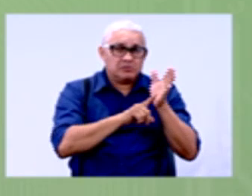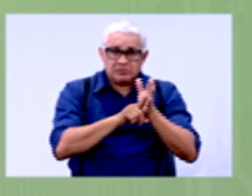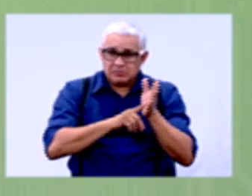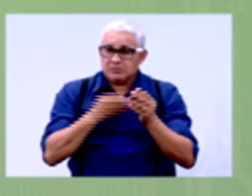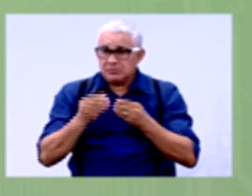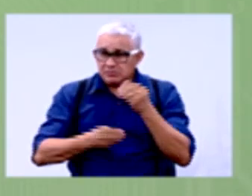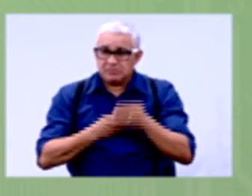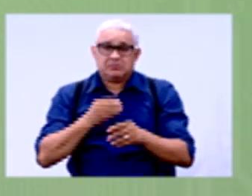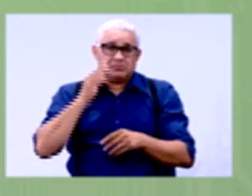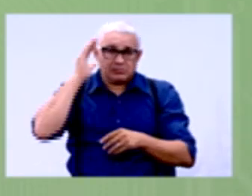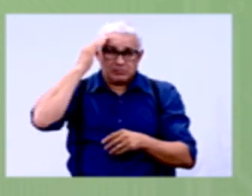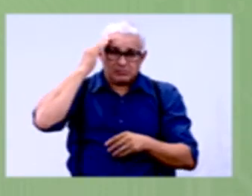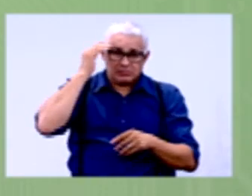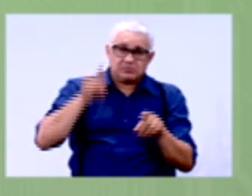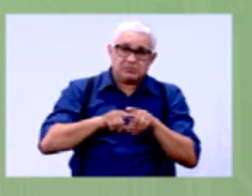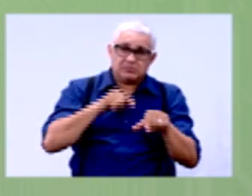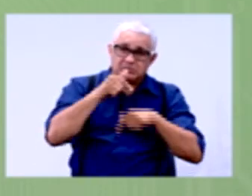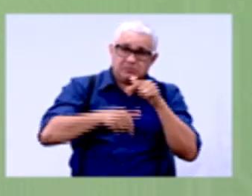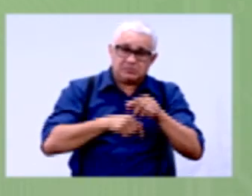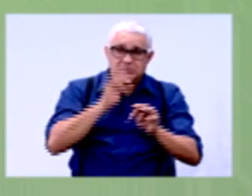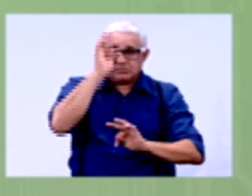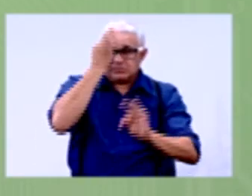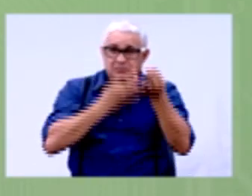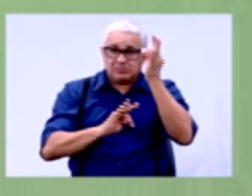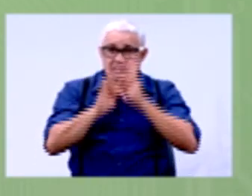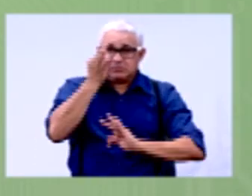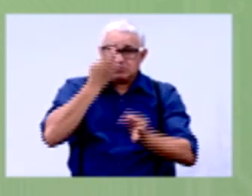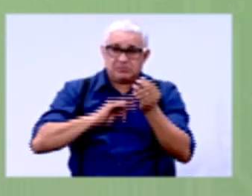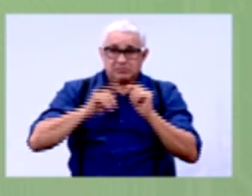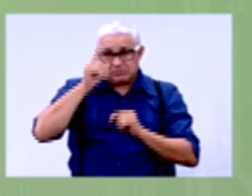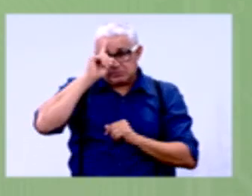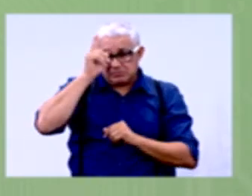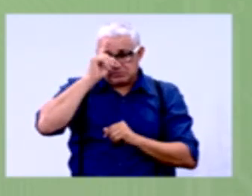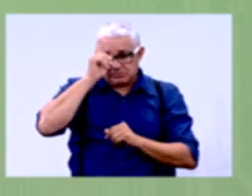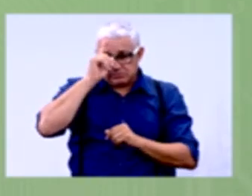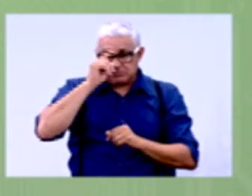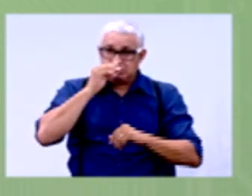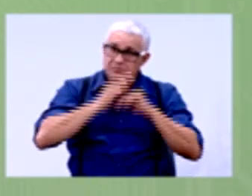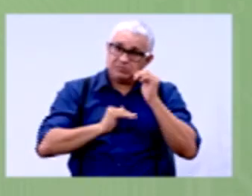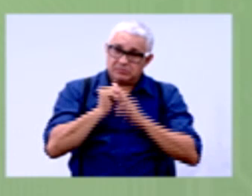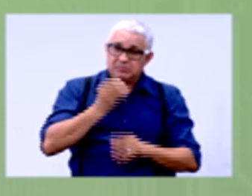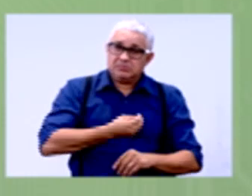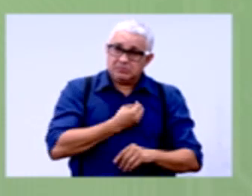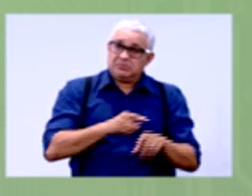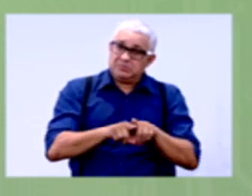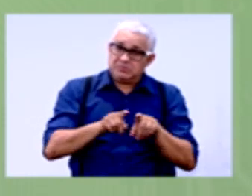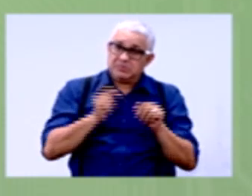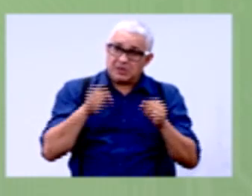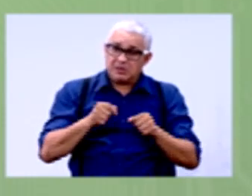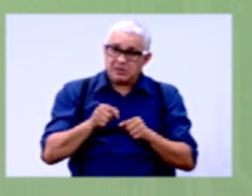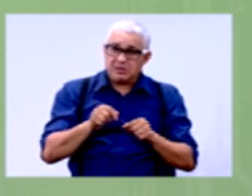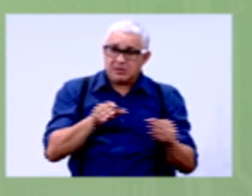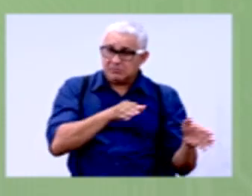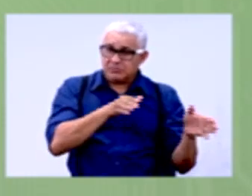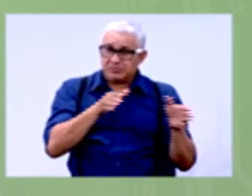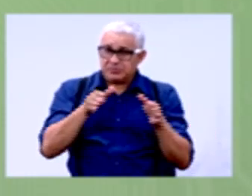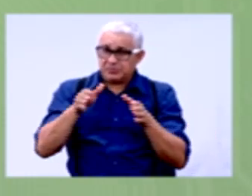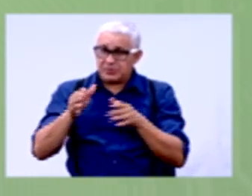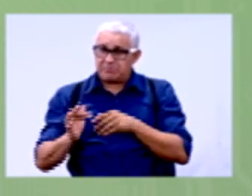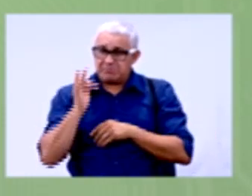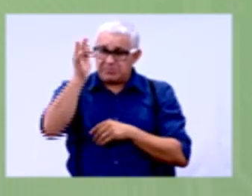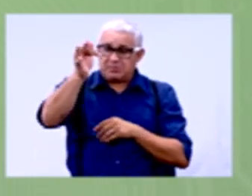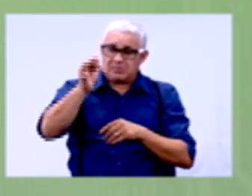e trabalhar com essas tecnologias no seu cotidiano profissional. Só assim irá dar passos largos em seus projetos.